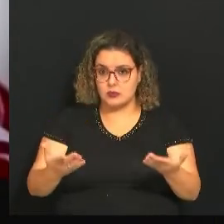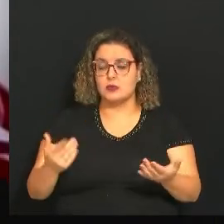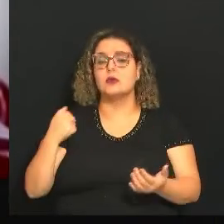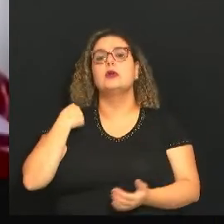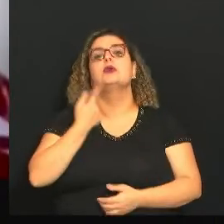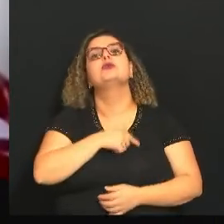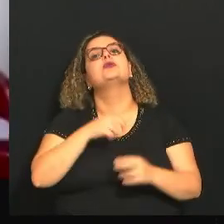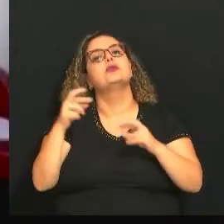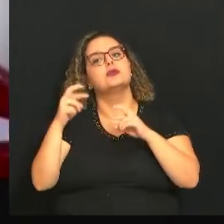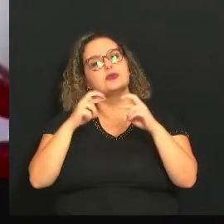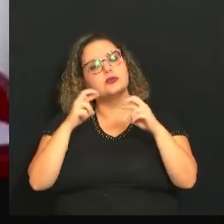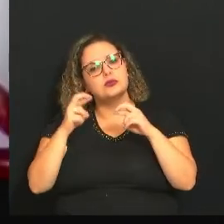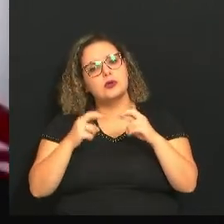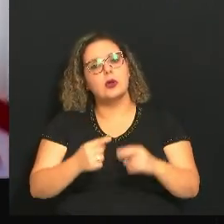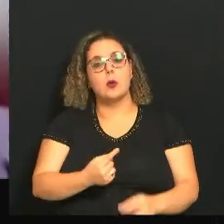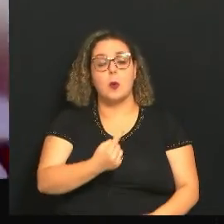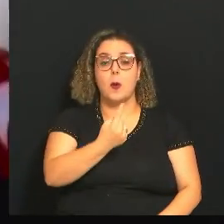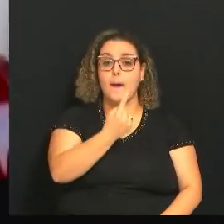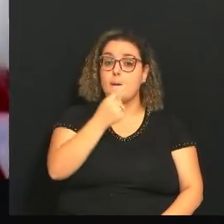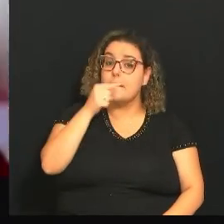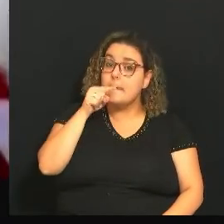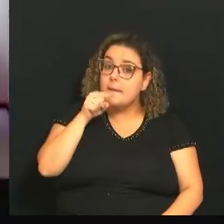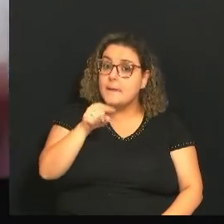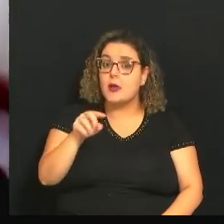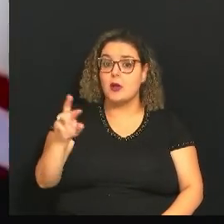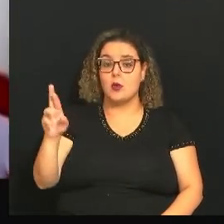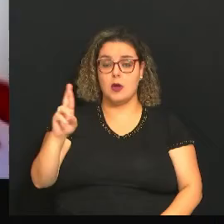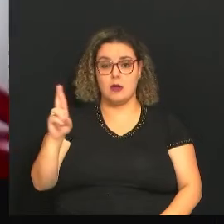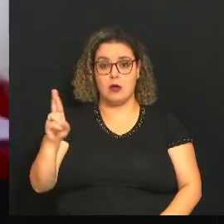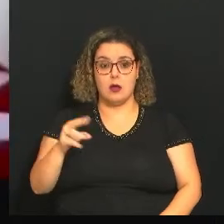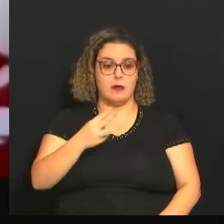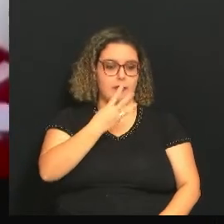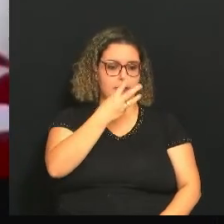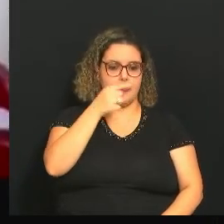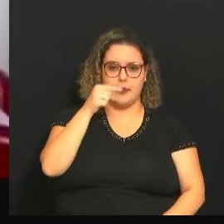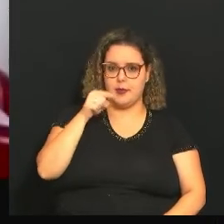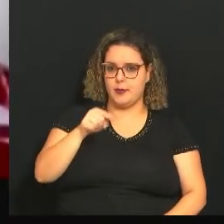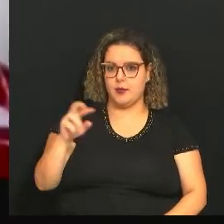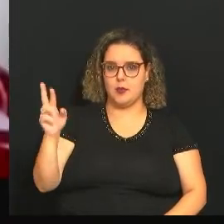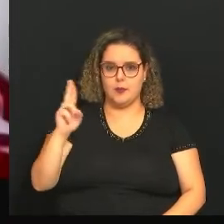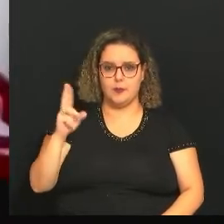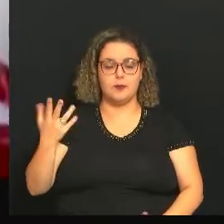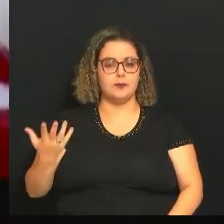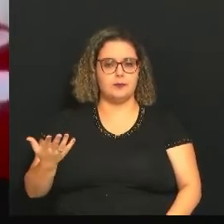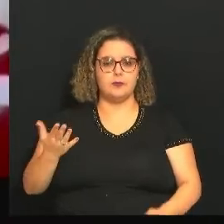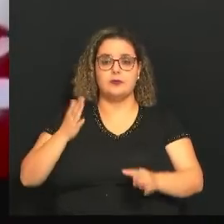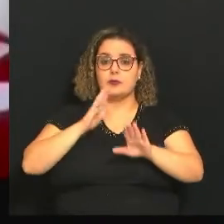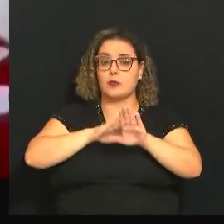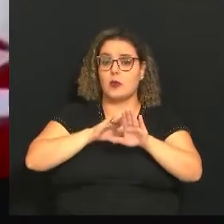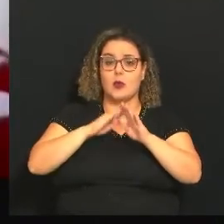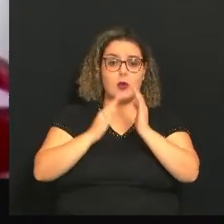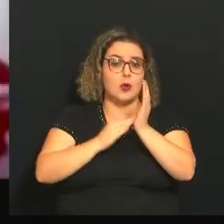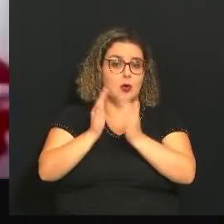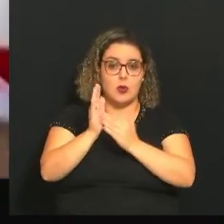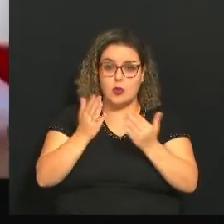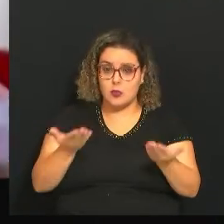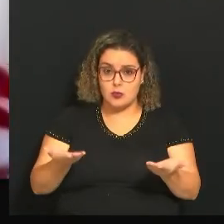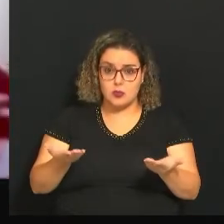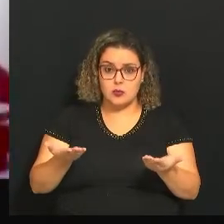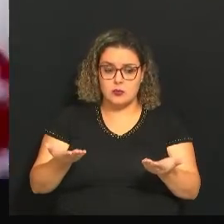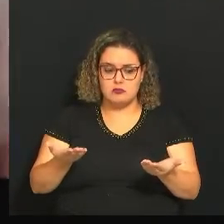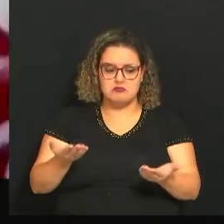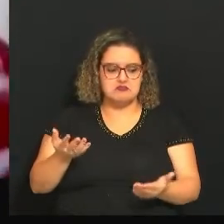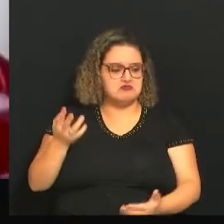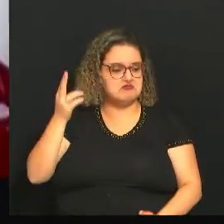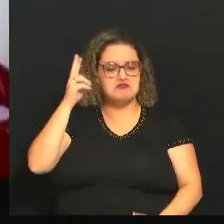observando. R$ 1.000, R$ 3.000, porque cada secretaria tem a sua ação e tinha concurso público. Mas, assim, eu não me lembro